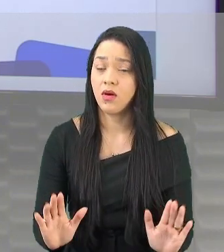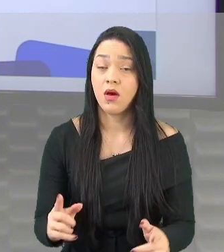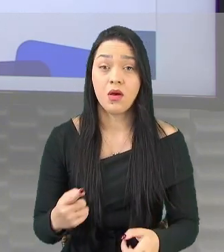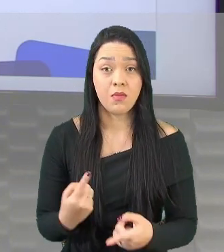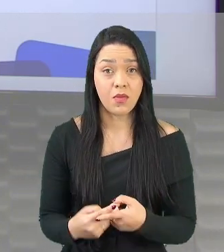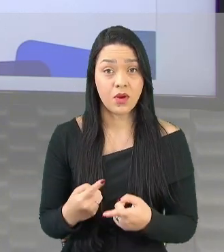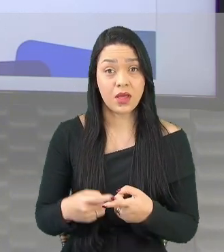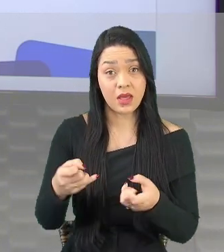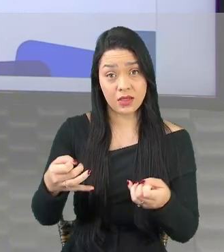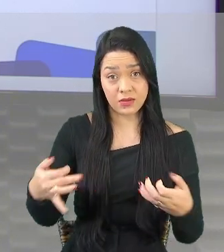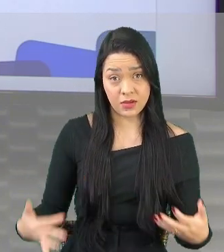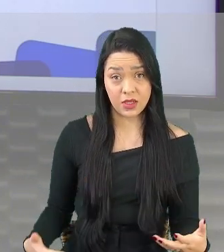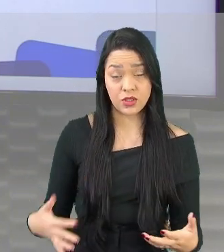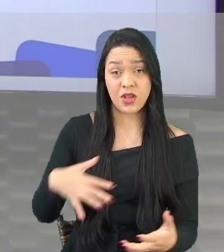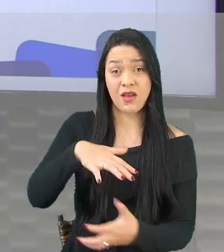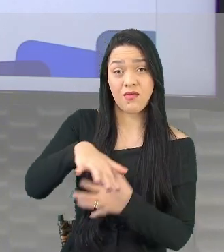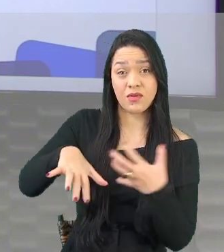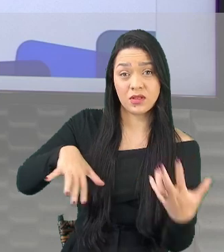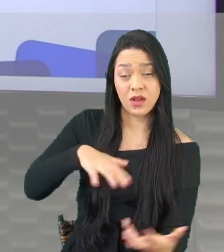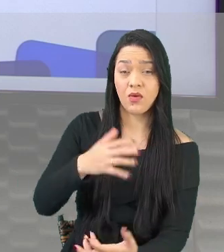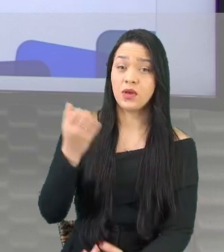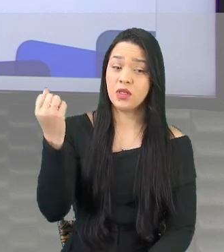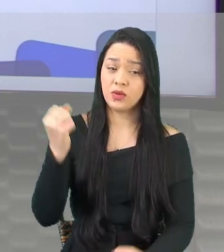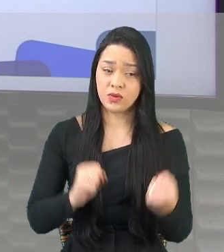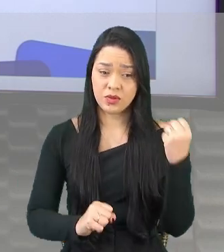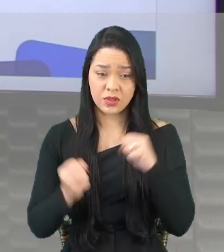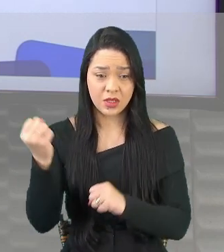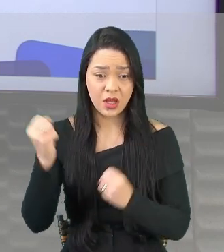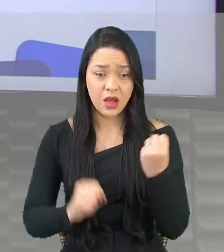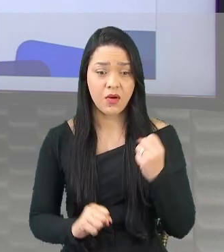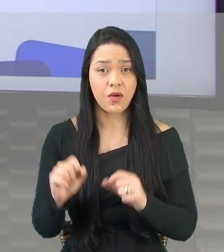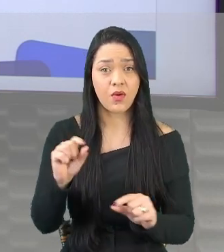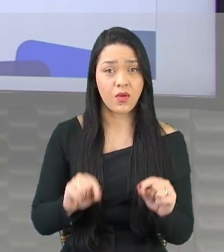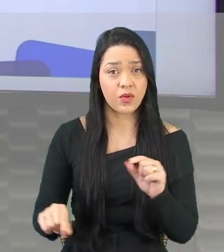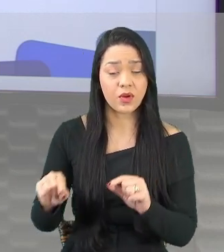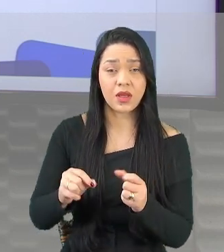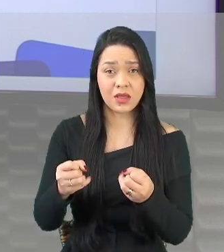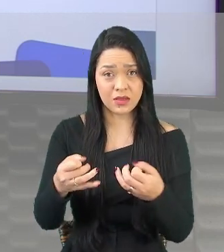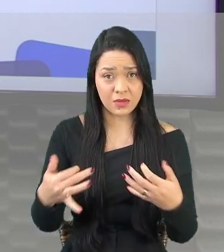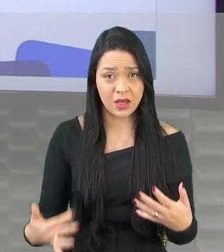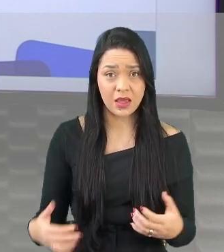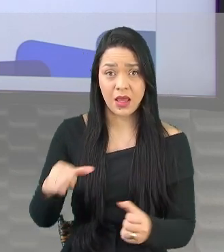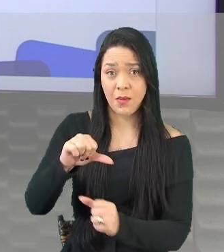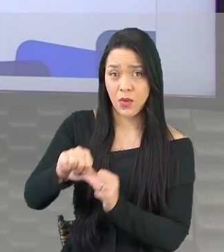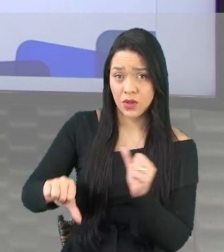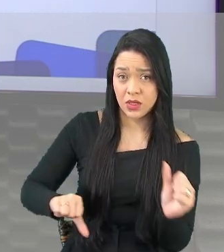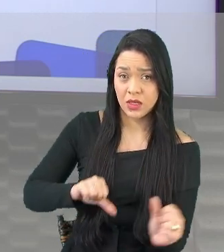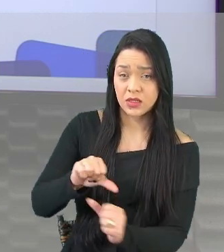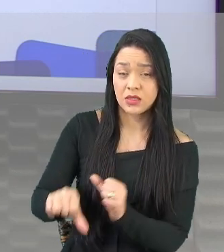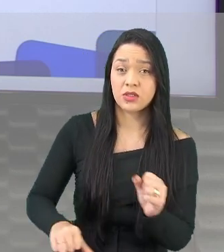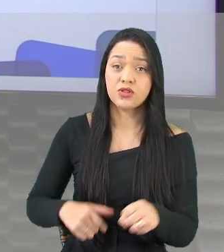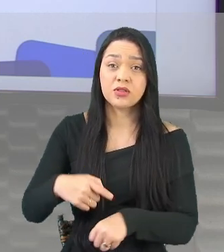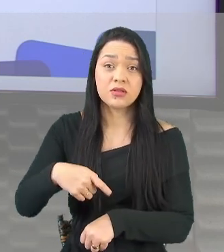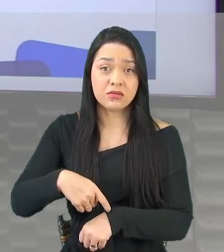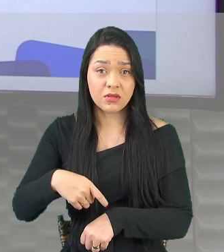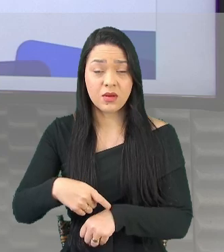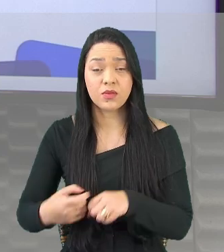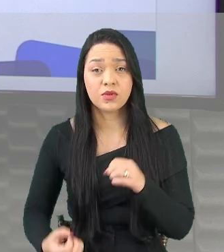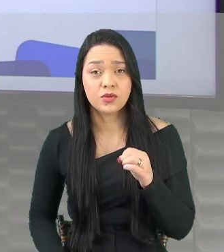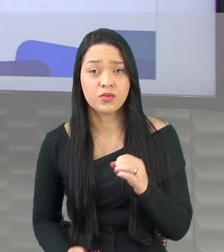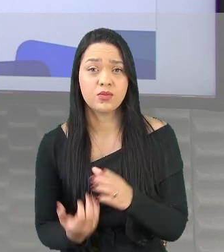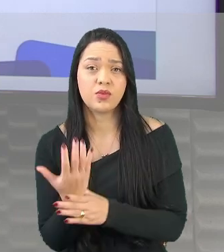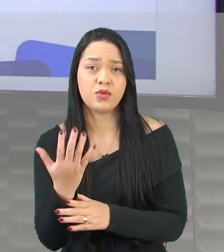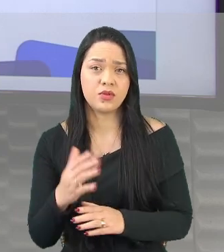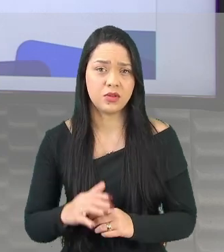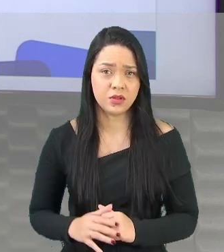se falando sobre a mudança de tempos e modos de produção. Está se falando de que,